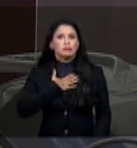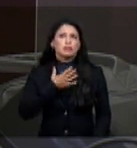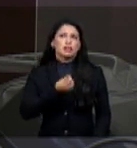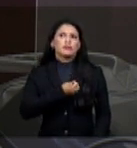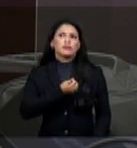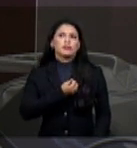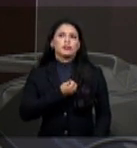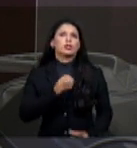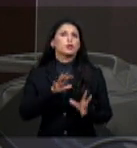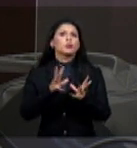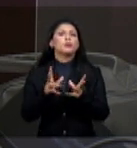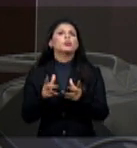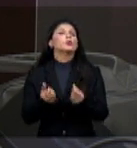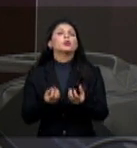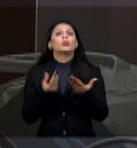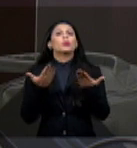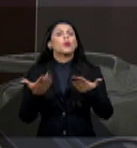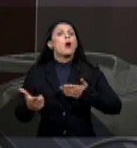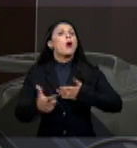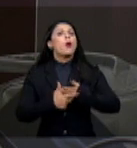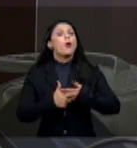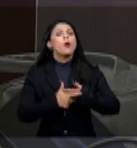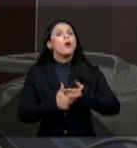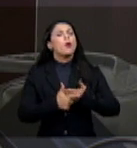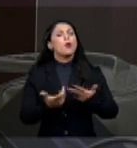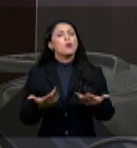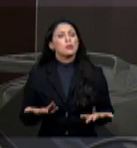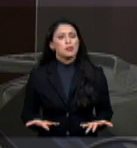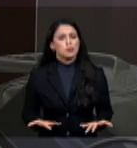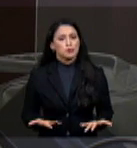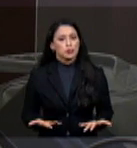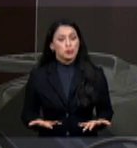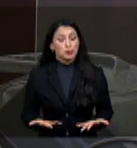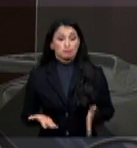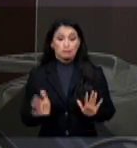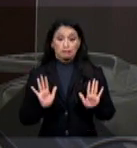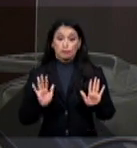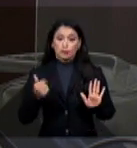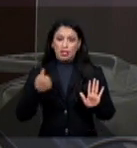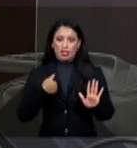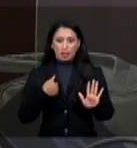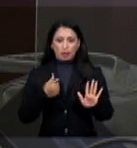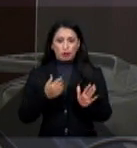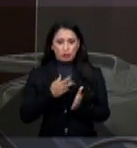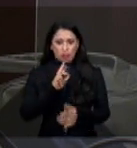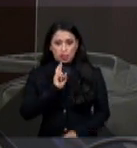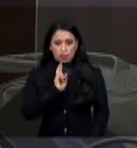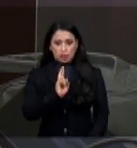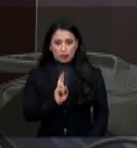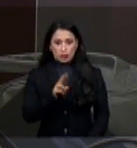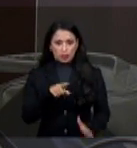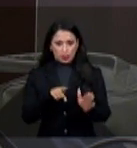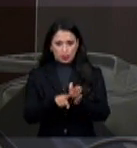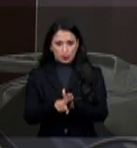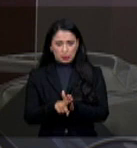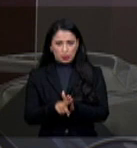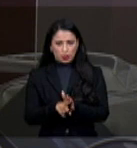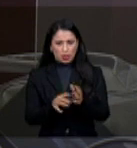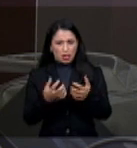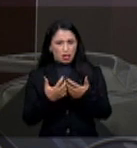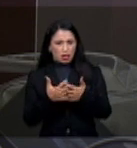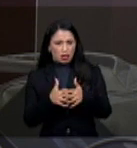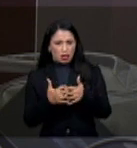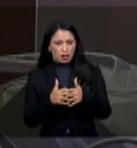aí eu deixo a pergunta para vocês também, qual o lugar de vocês nesse mundo? Para mim, eu começo a responder essa pergunta